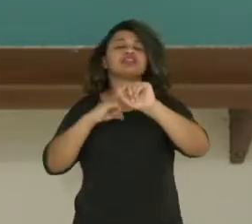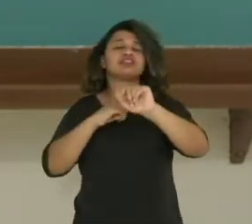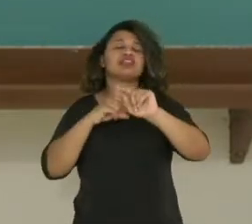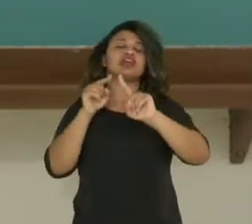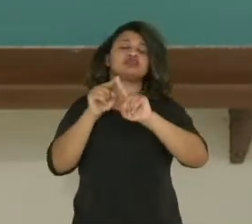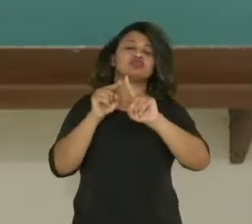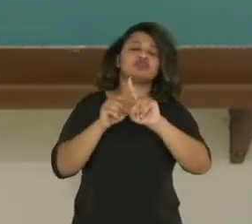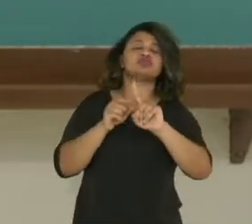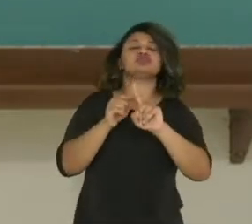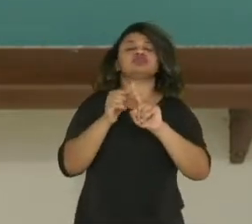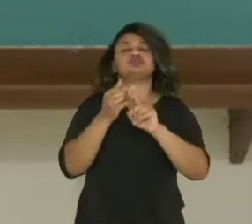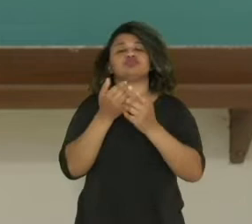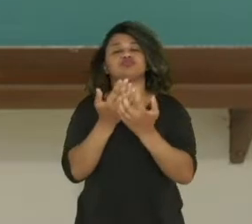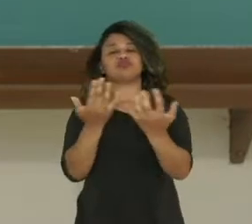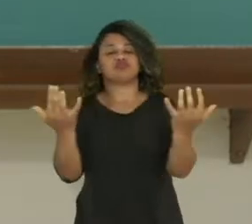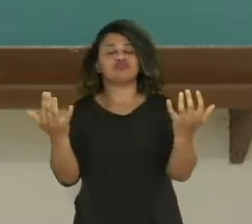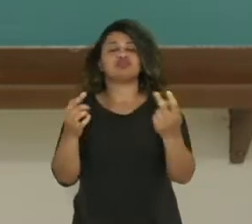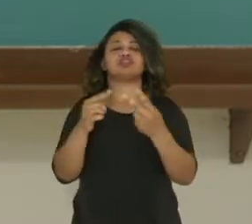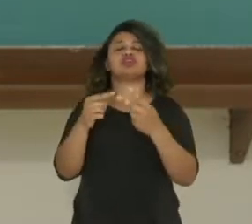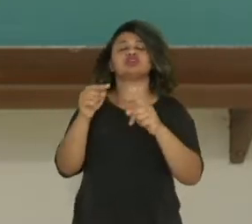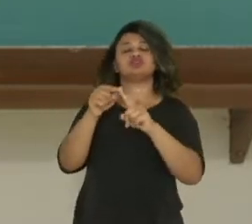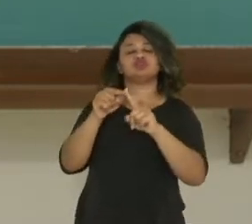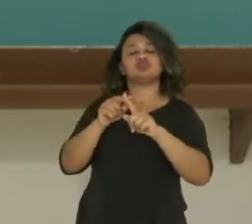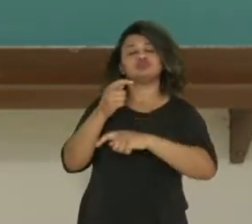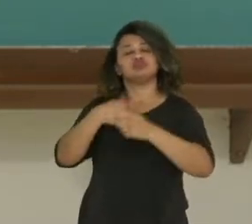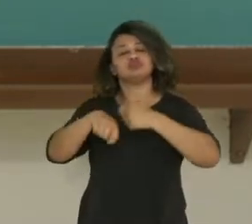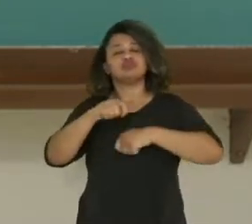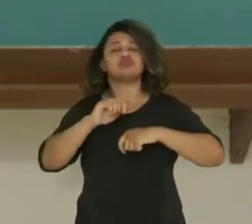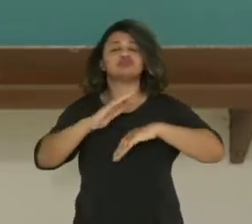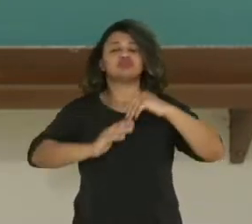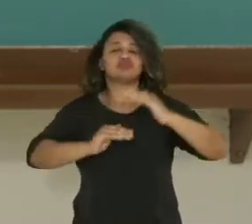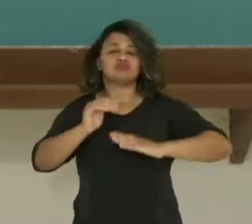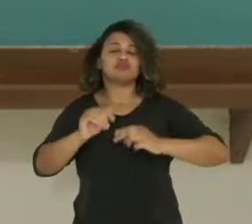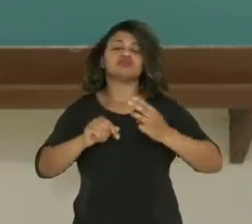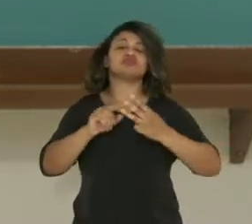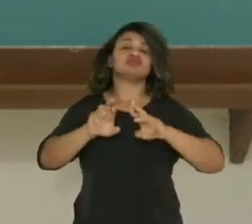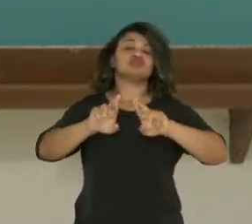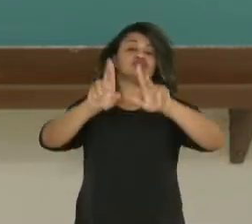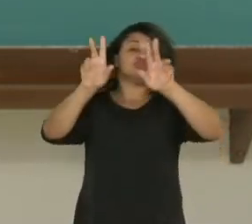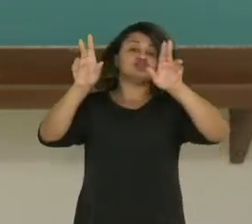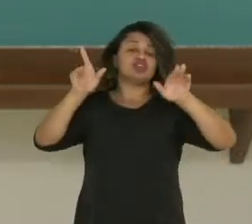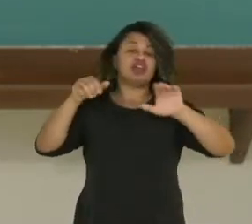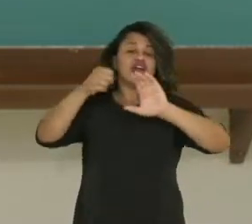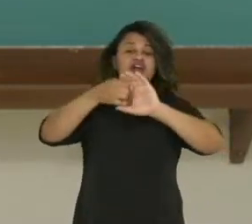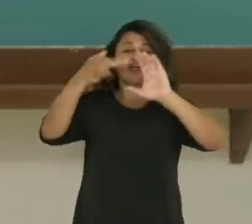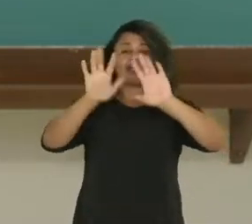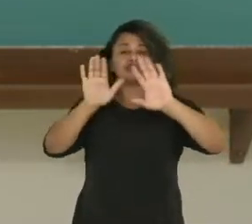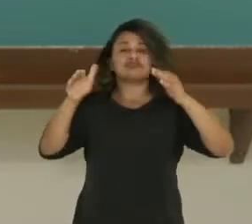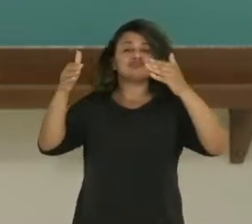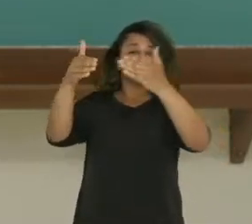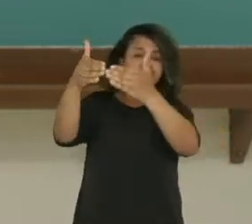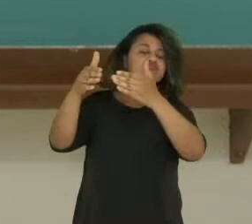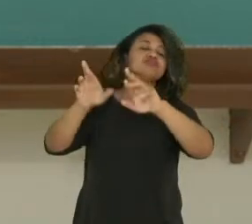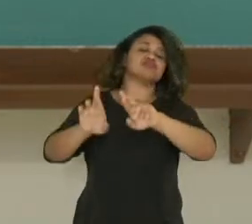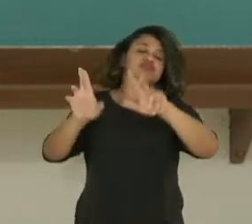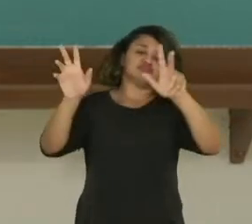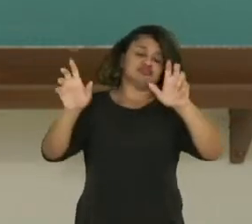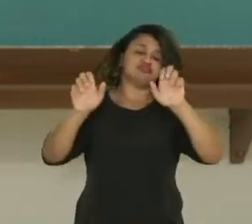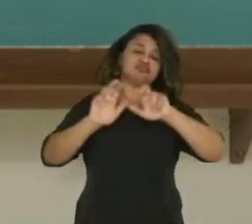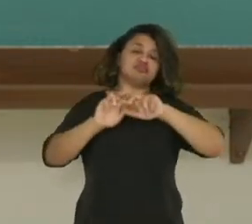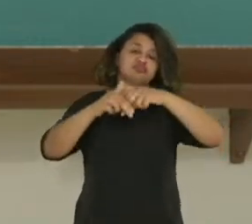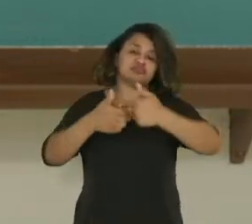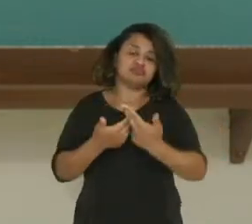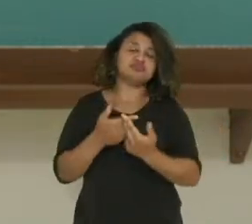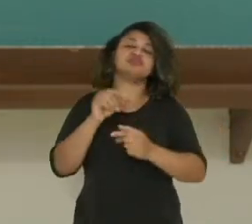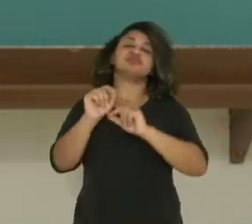de vegetação, um tipo de atividade econômica que vai ser diferente, características que são diferentes. Por isso a